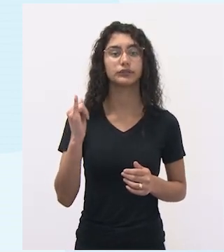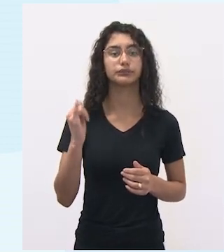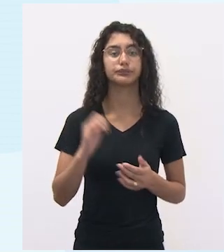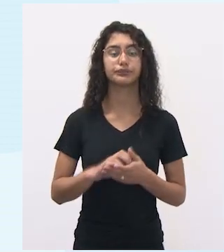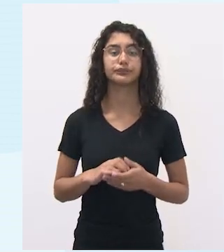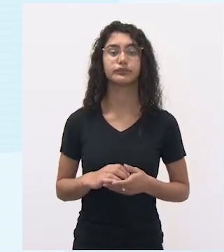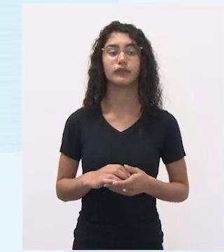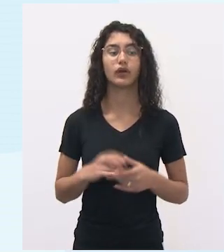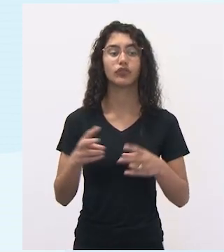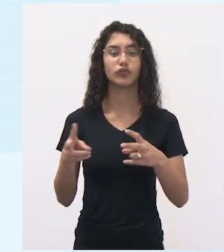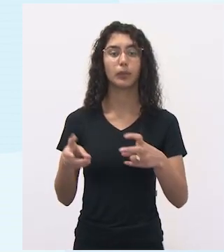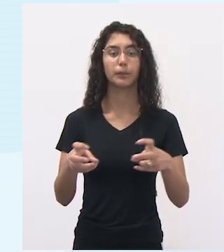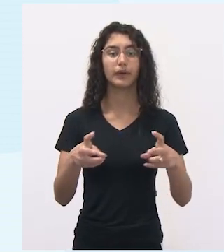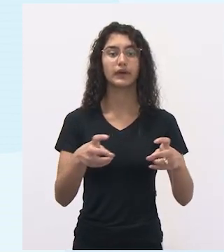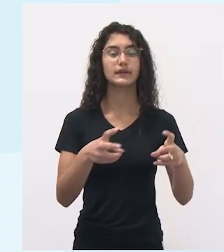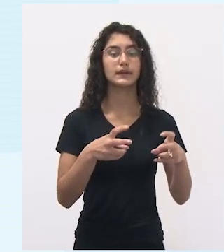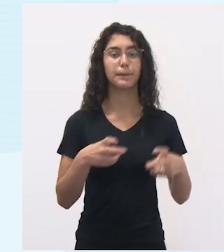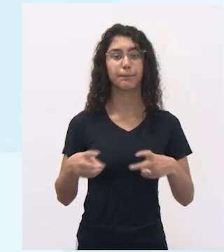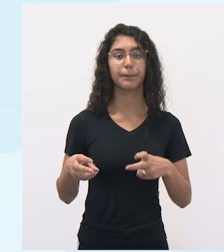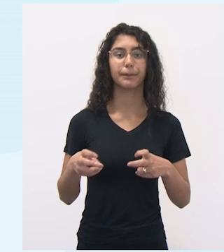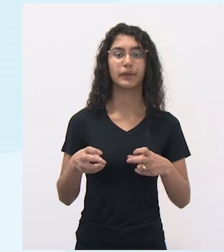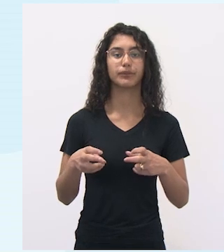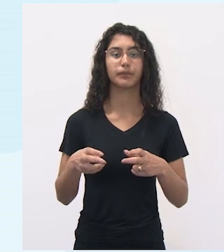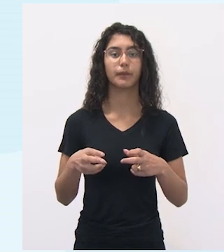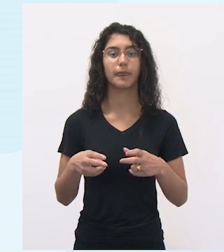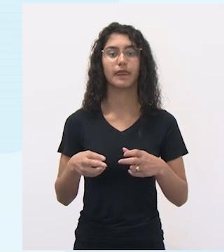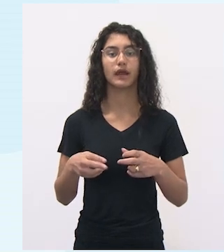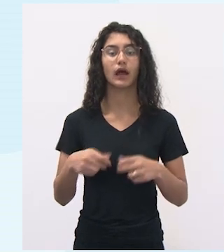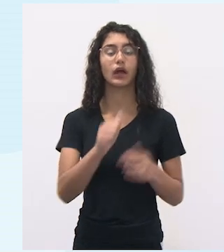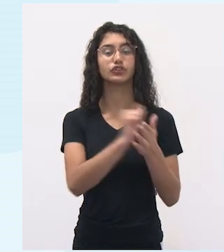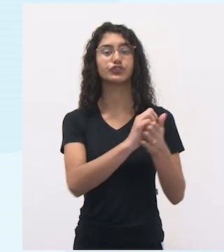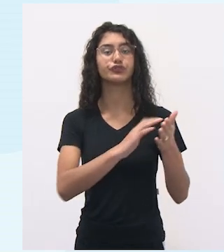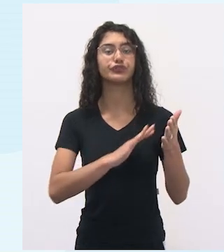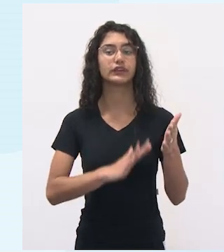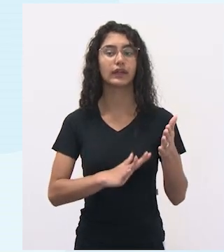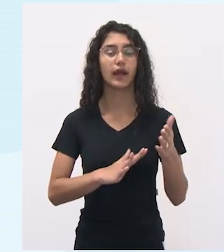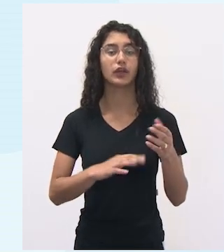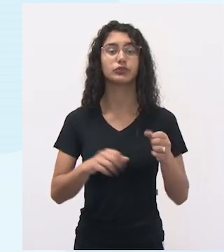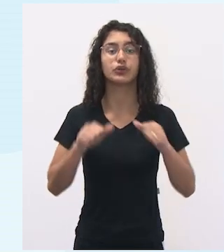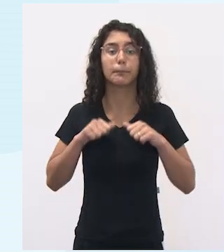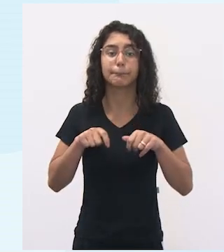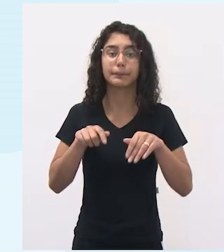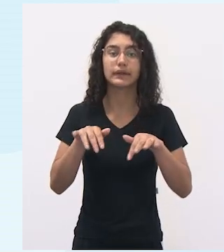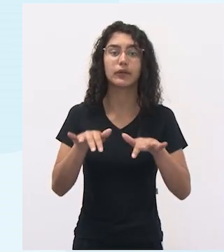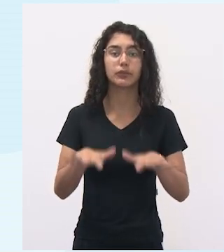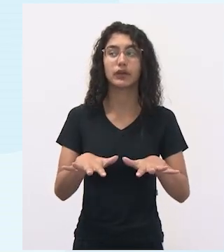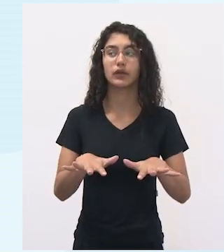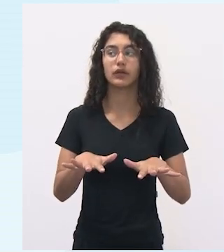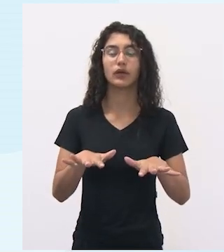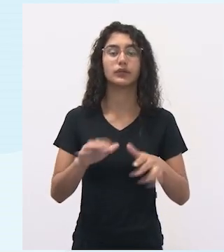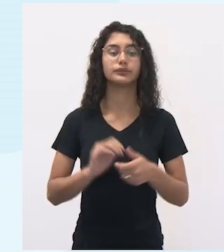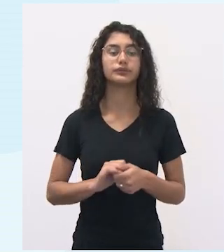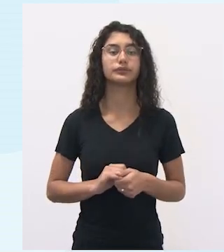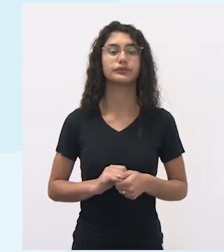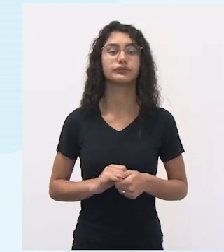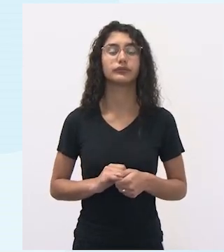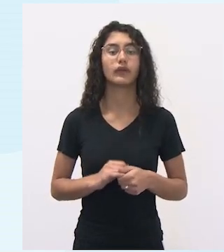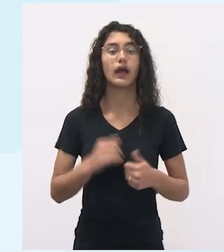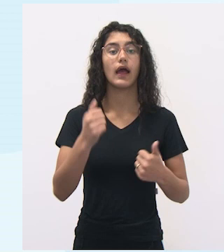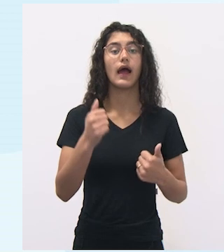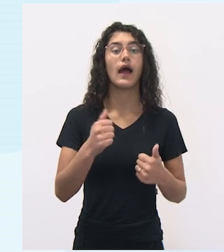olhar esse desenvolvimento das habilidades essenciais mediante a pandemia, mediante a